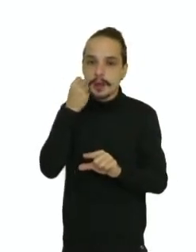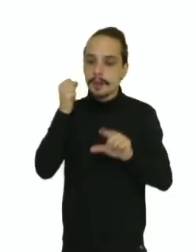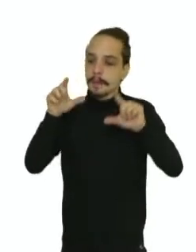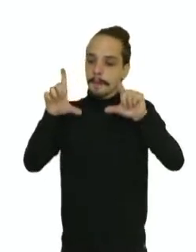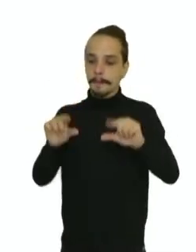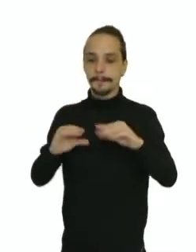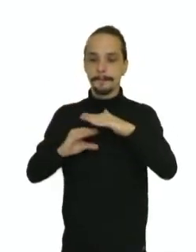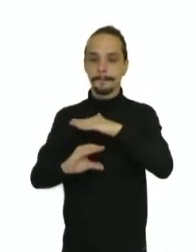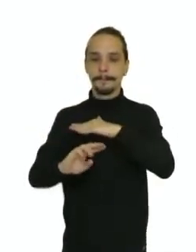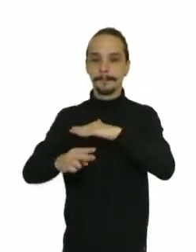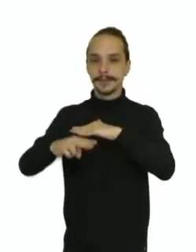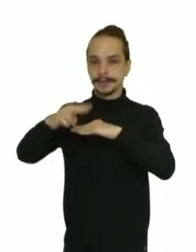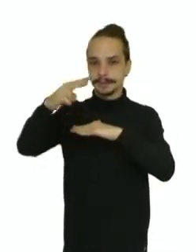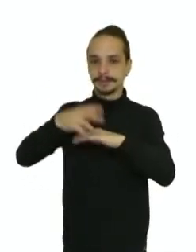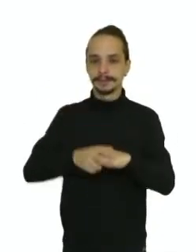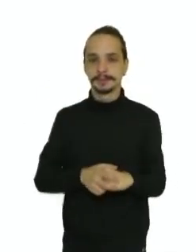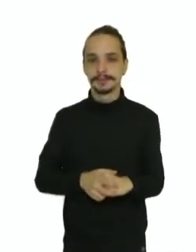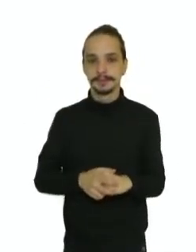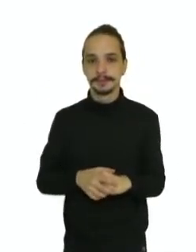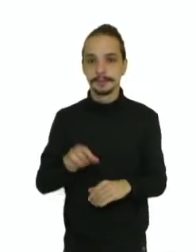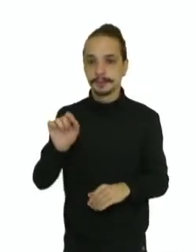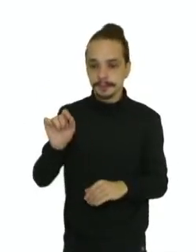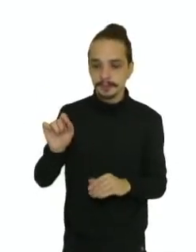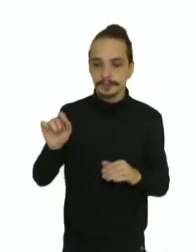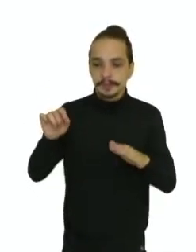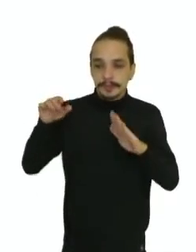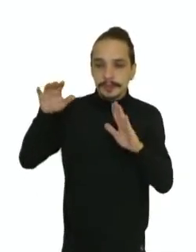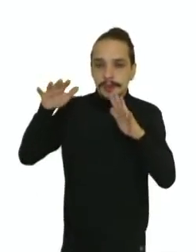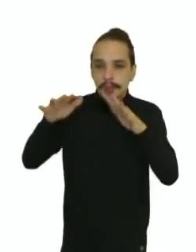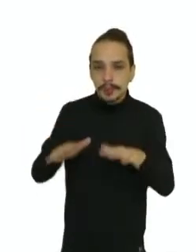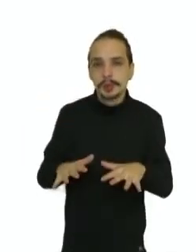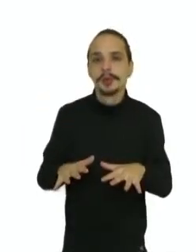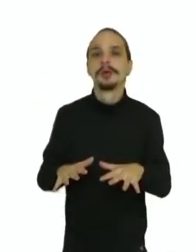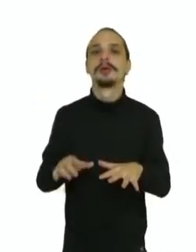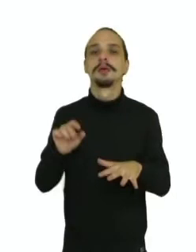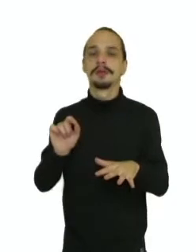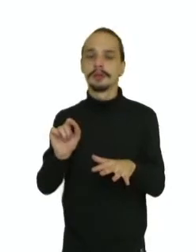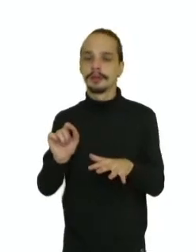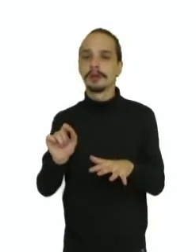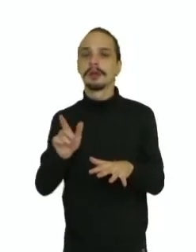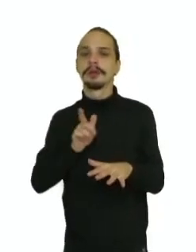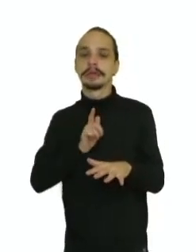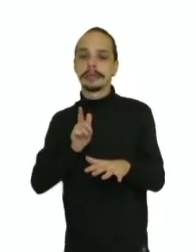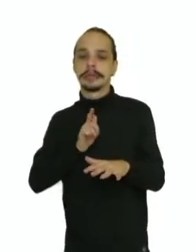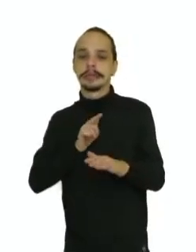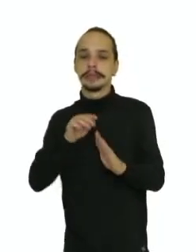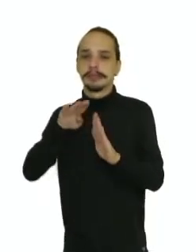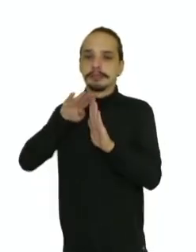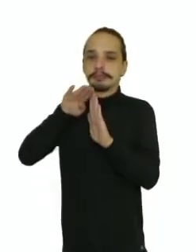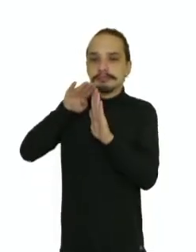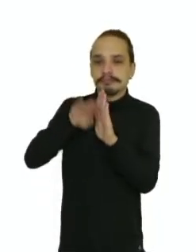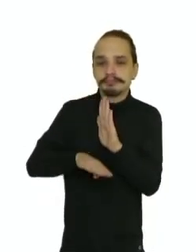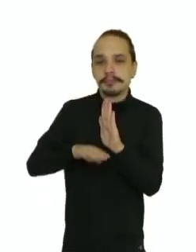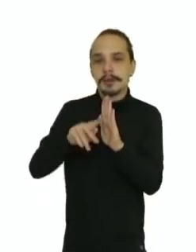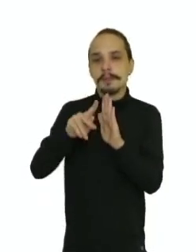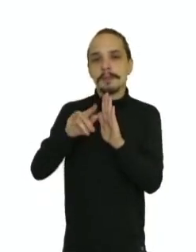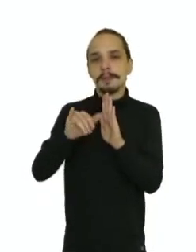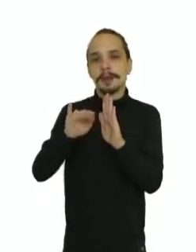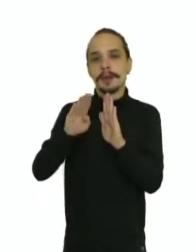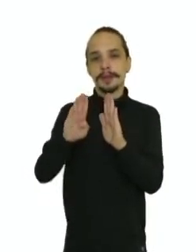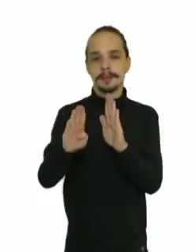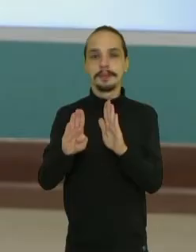investimentos. Considera-se em recessão uma economia que apresenta queda no PIB por